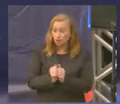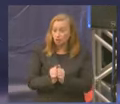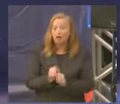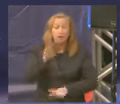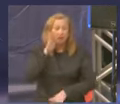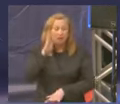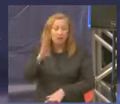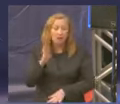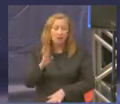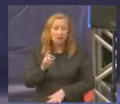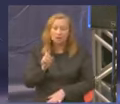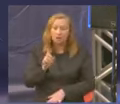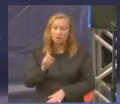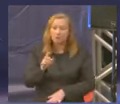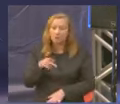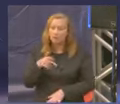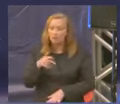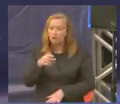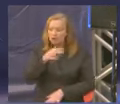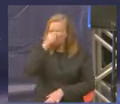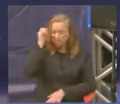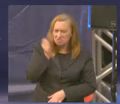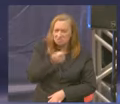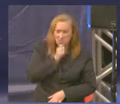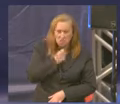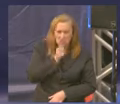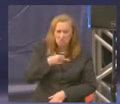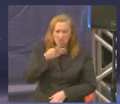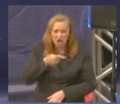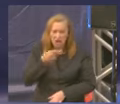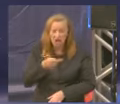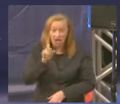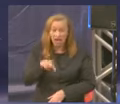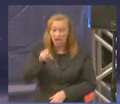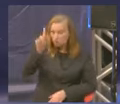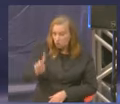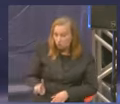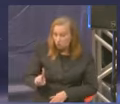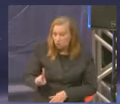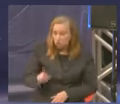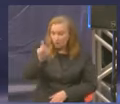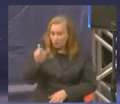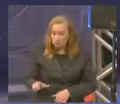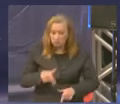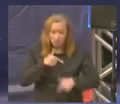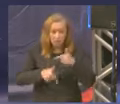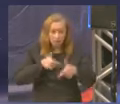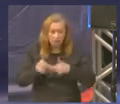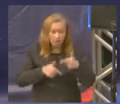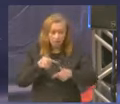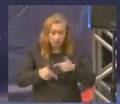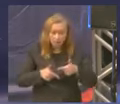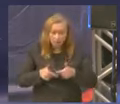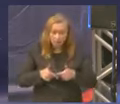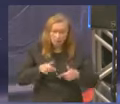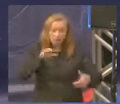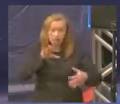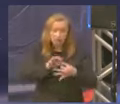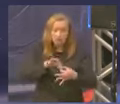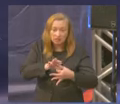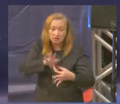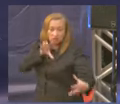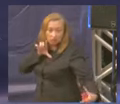fundamental e que ninguém fala dela, mas é o direito do trabalhador se desconectar